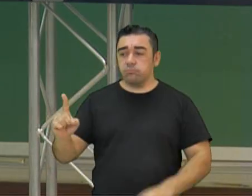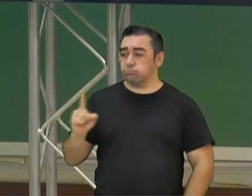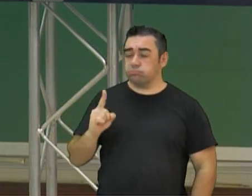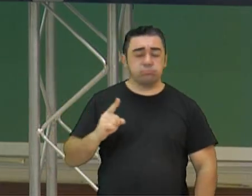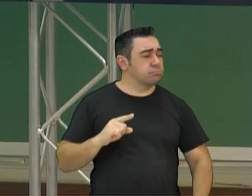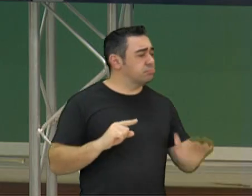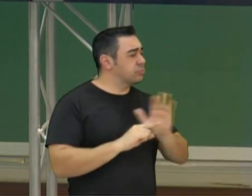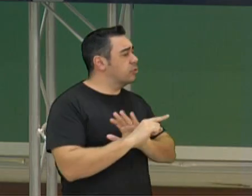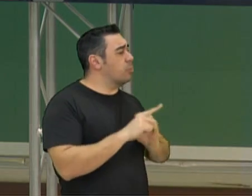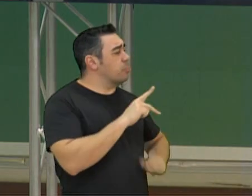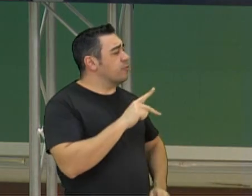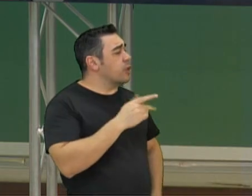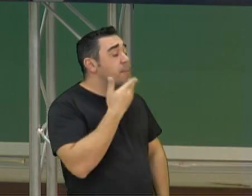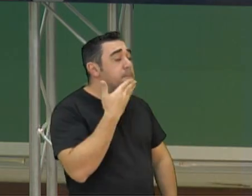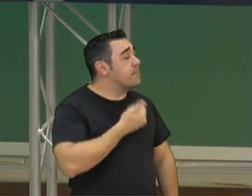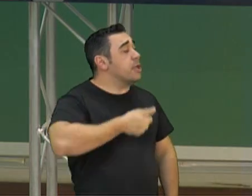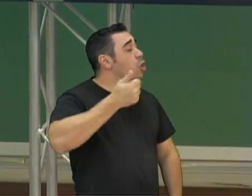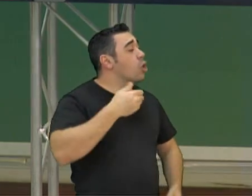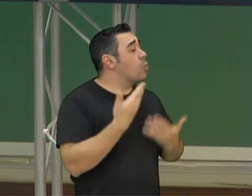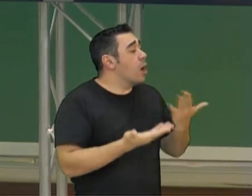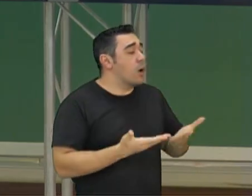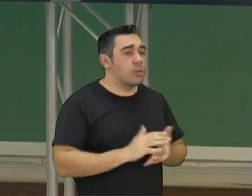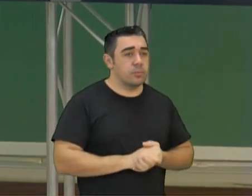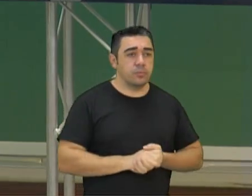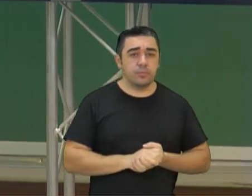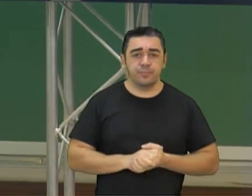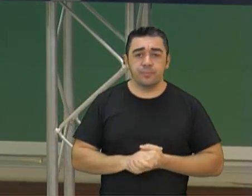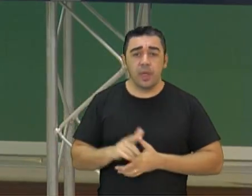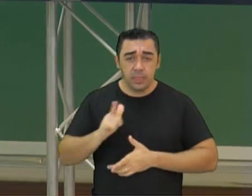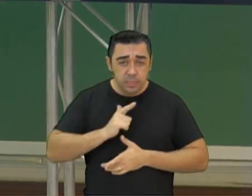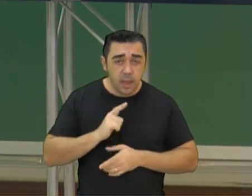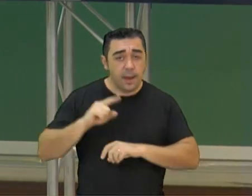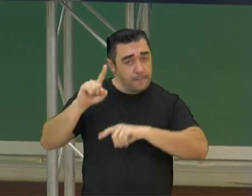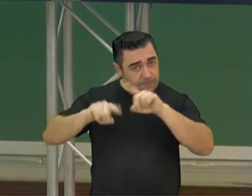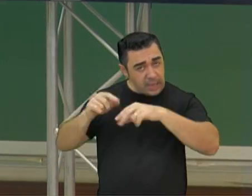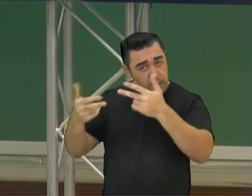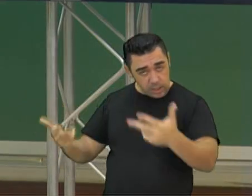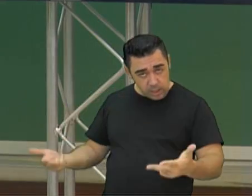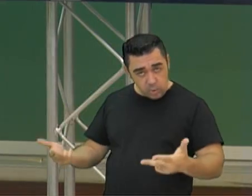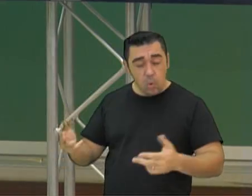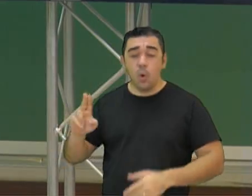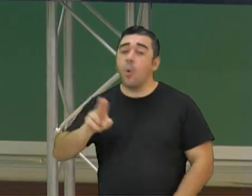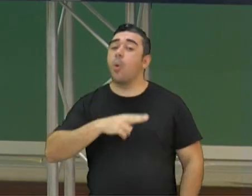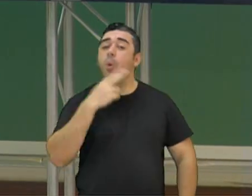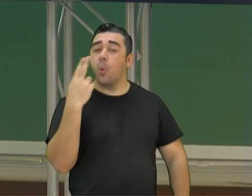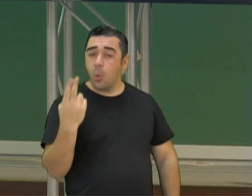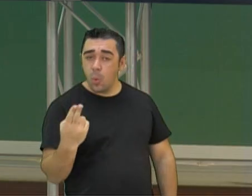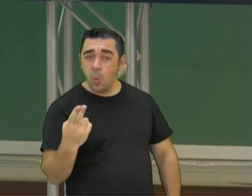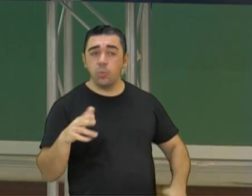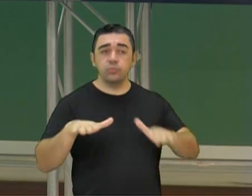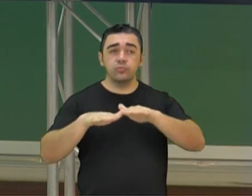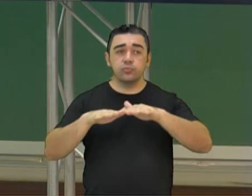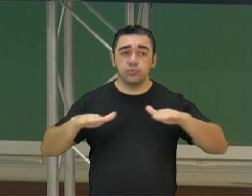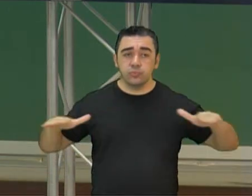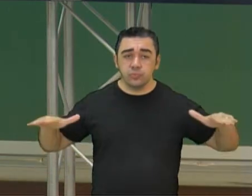é melhor? Qual é melhor? O Pilates de aparelho ou o Pilates